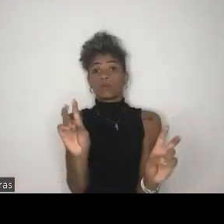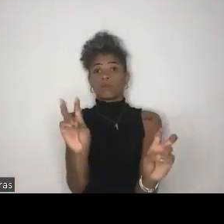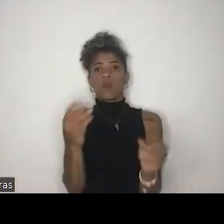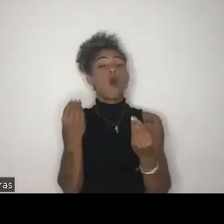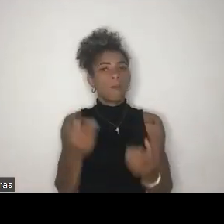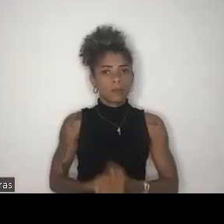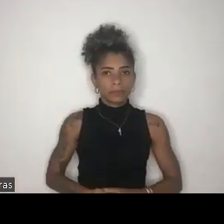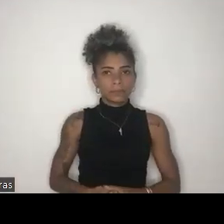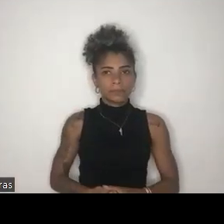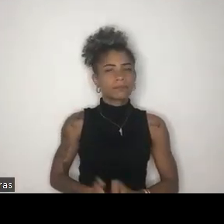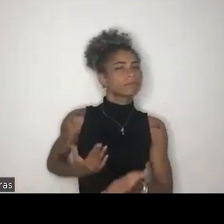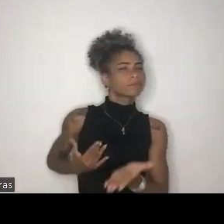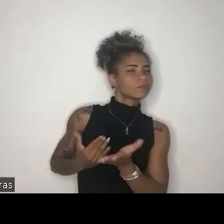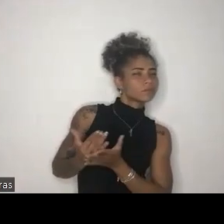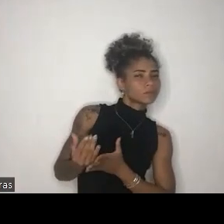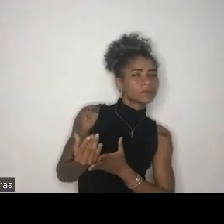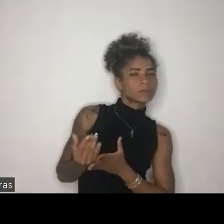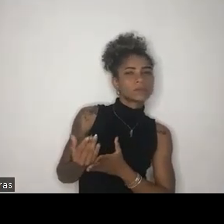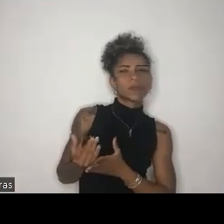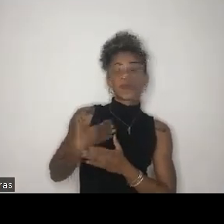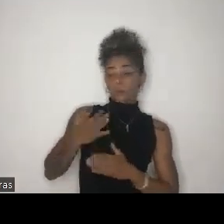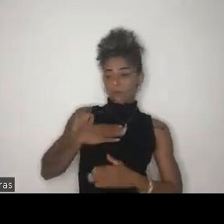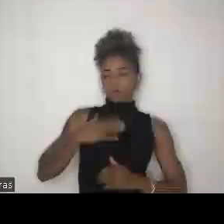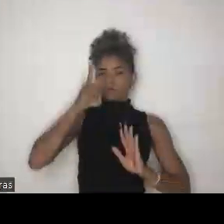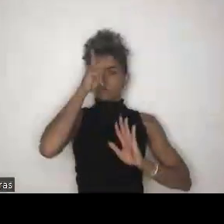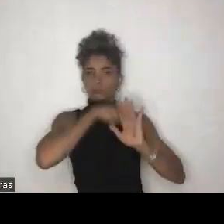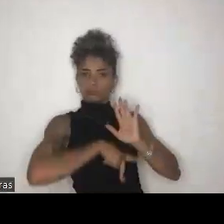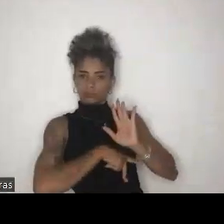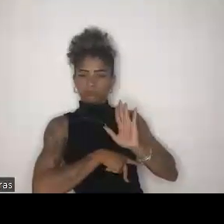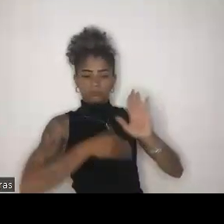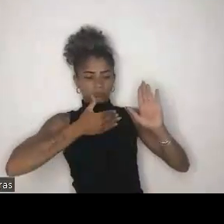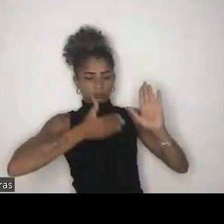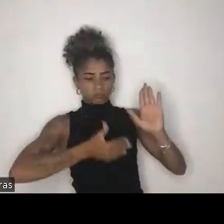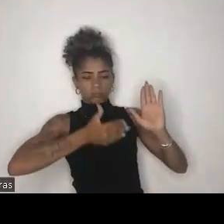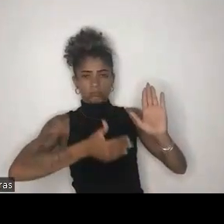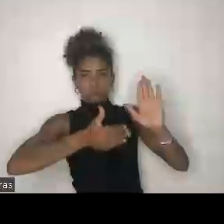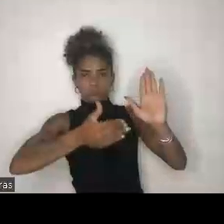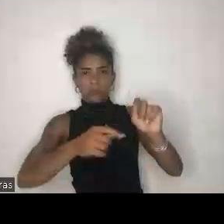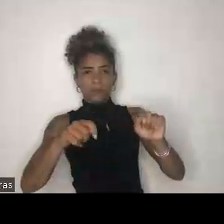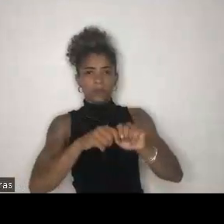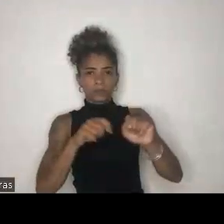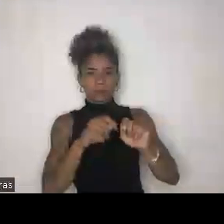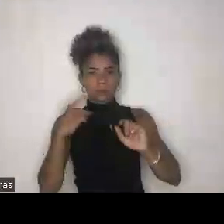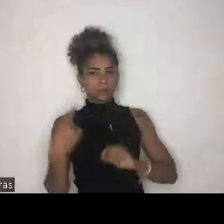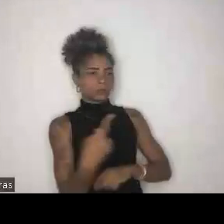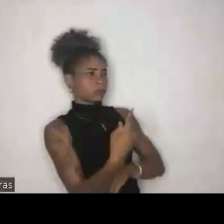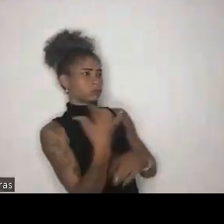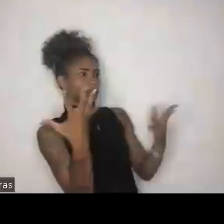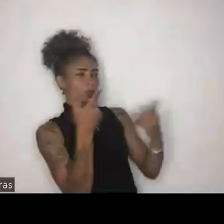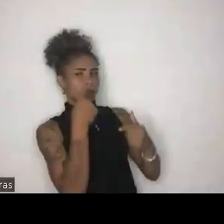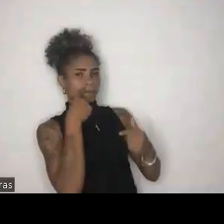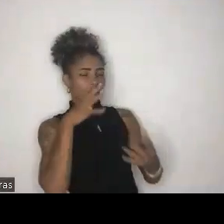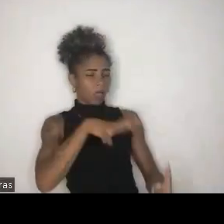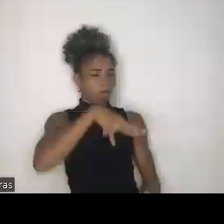eu comecei a nos últimos projetos fazer Concept Artes bem abstratos